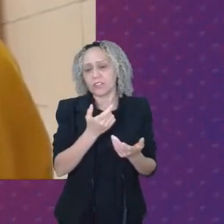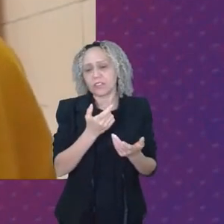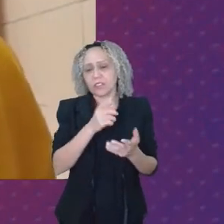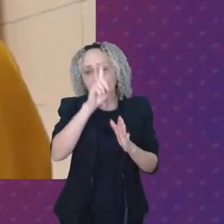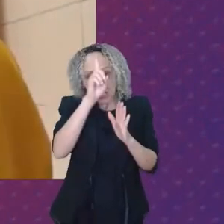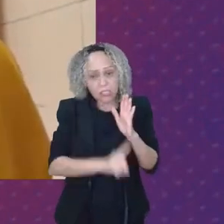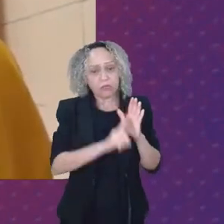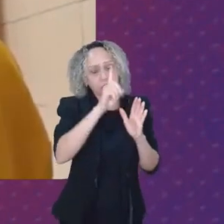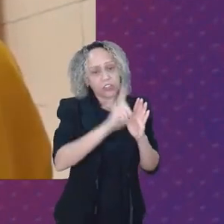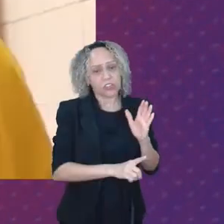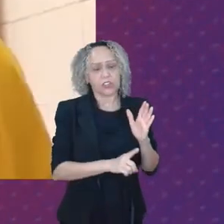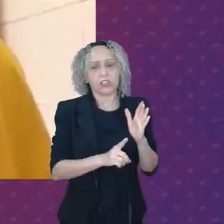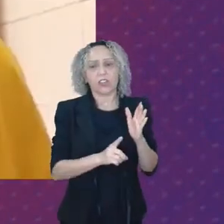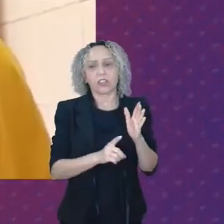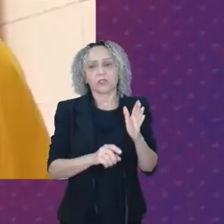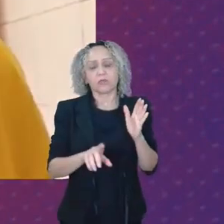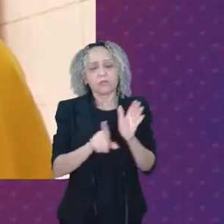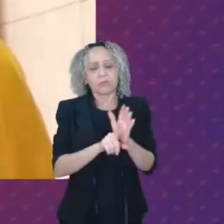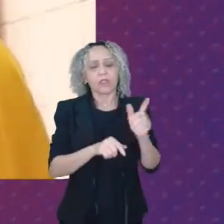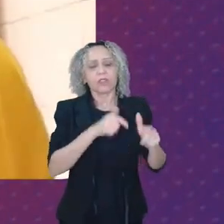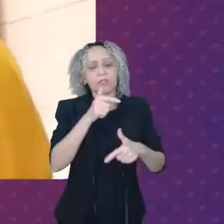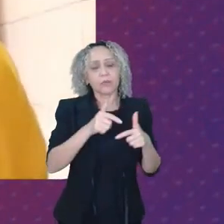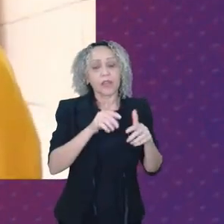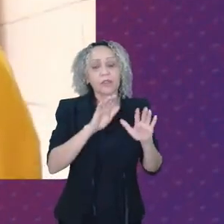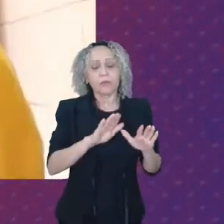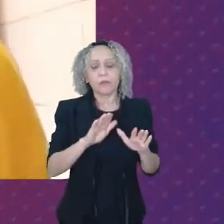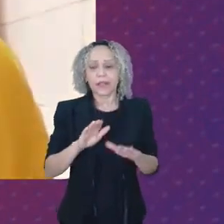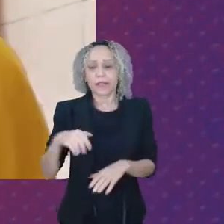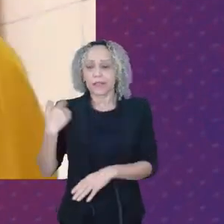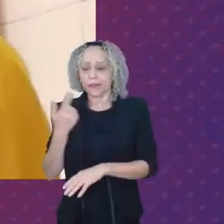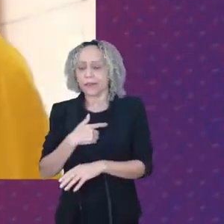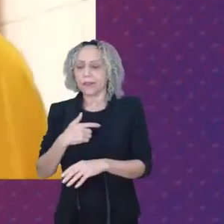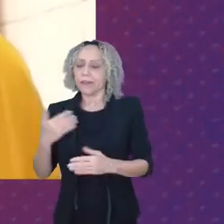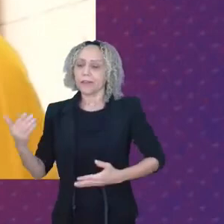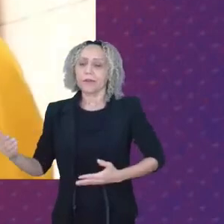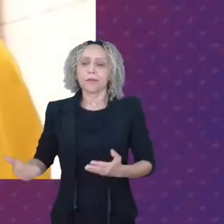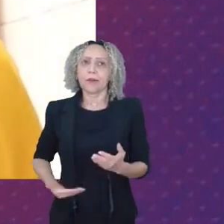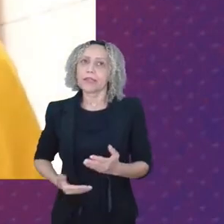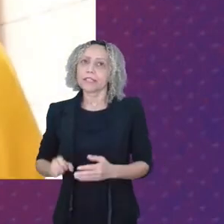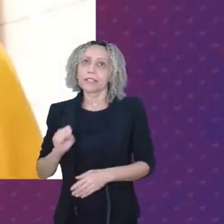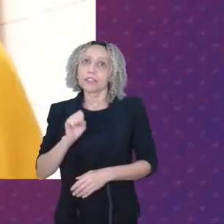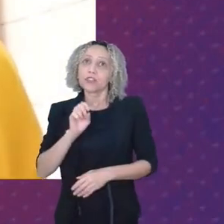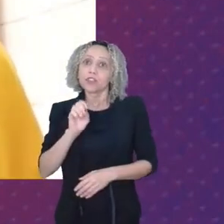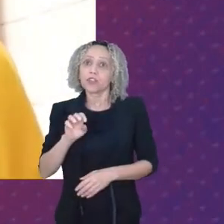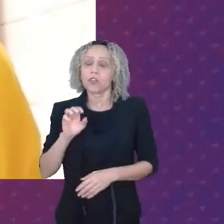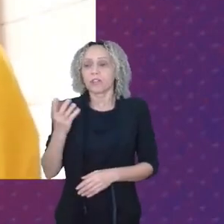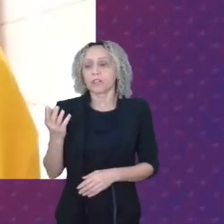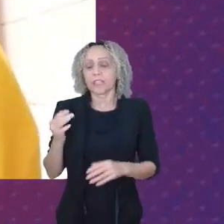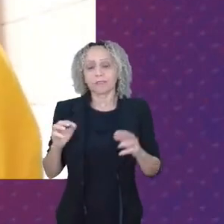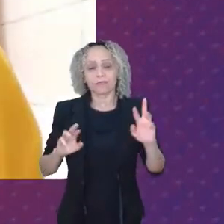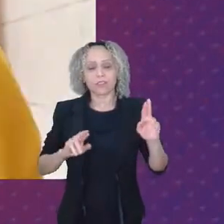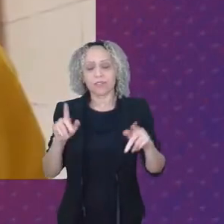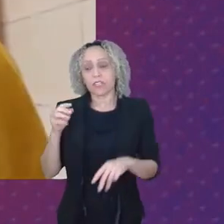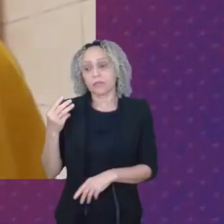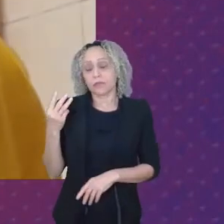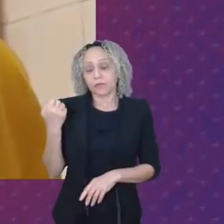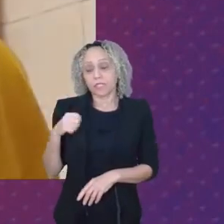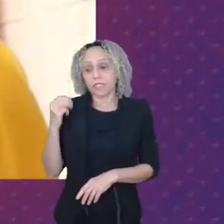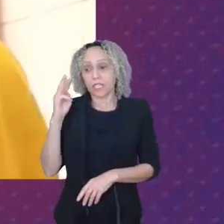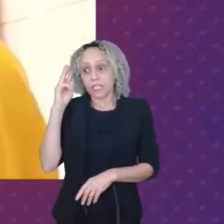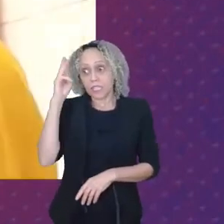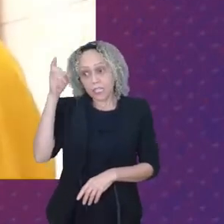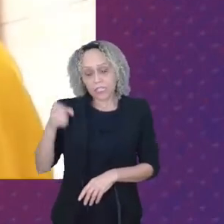em 3 dias, a partir de 3 dias. Então, essa é uma luta constante, né, da categoria. A questão